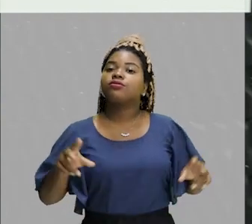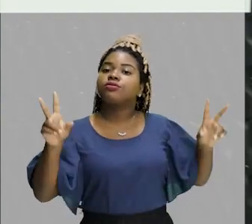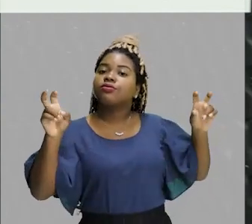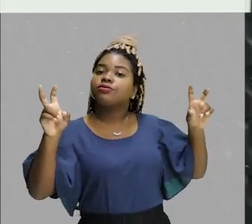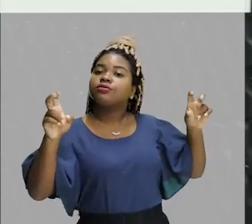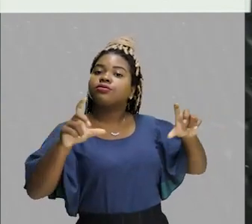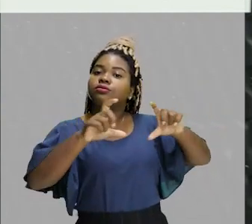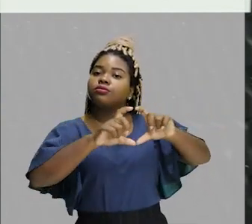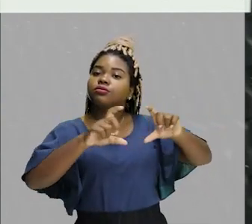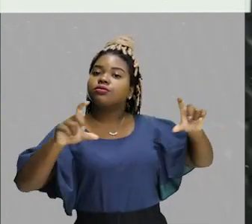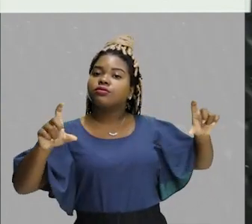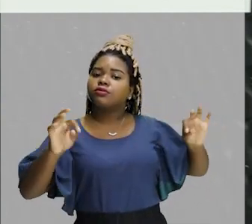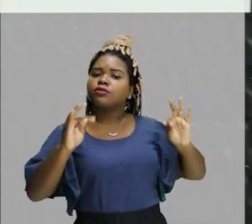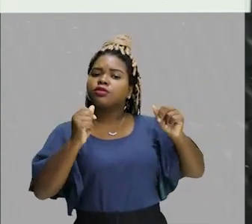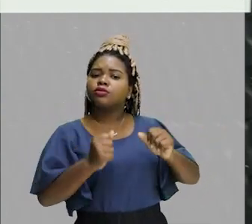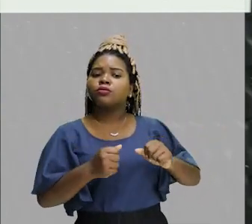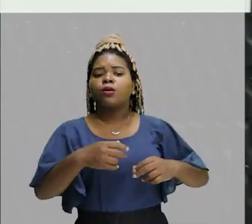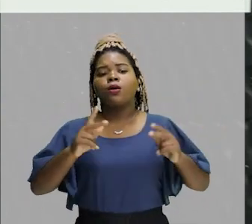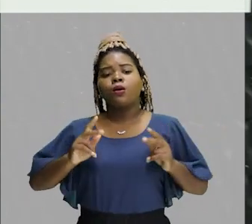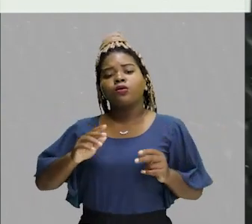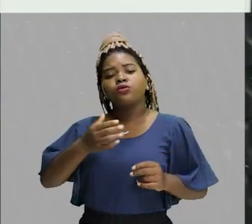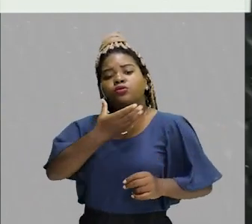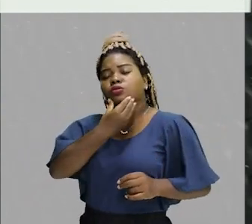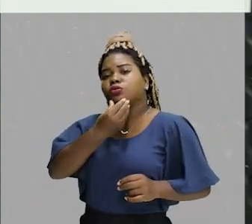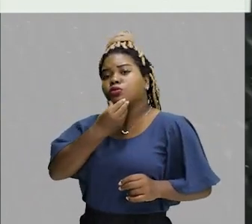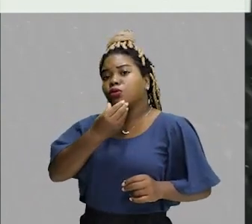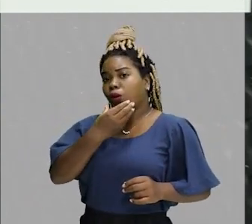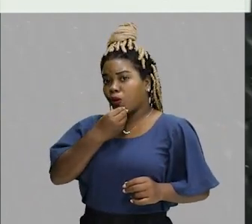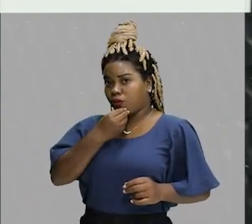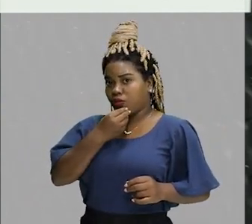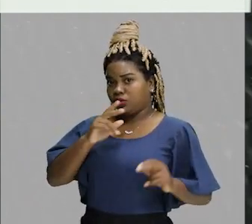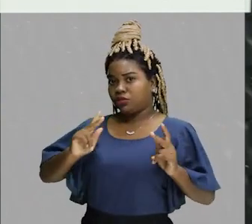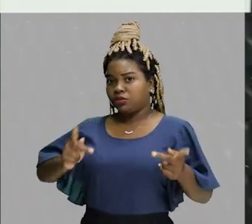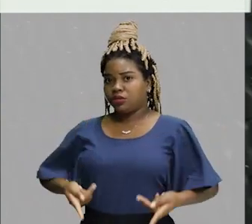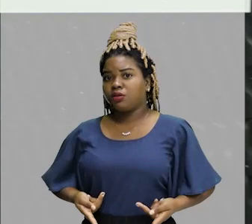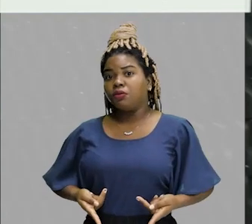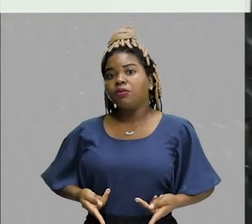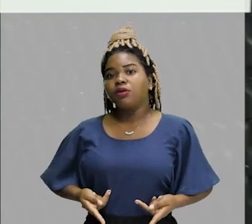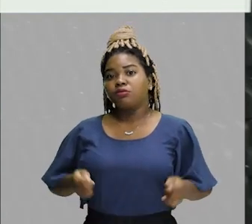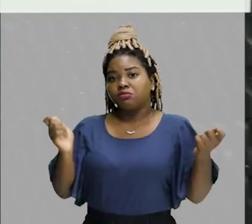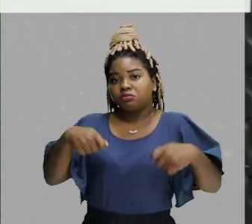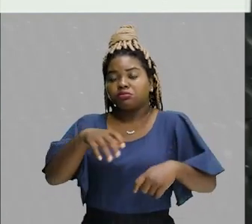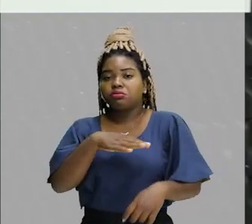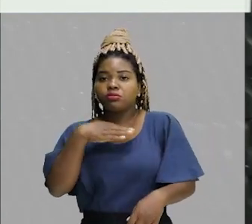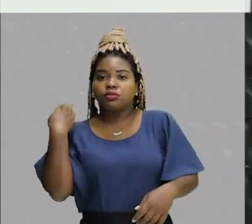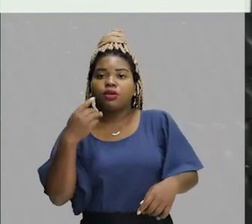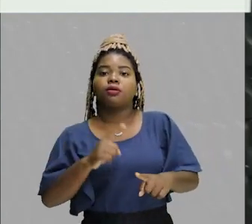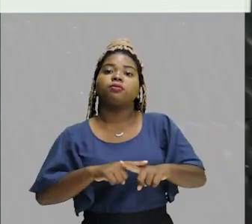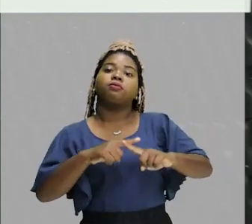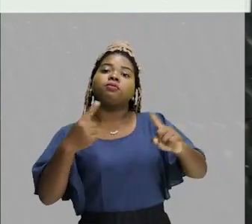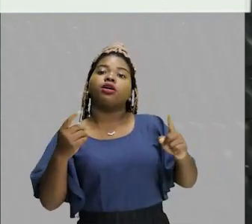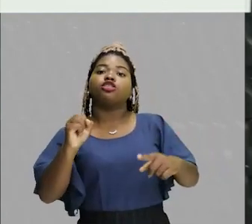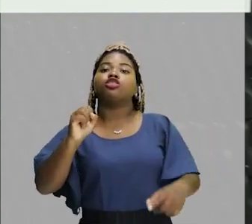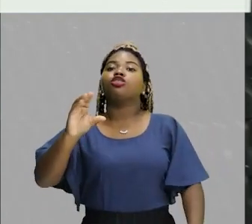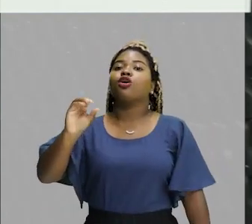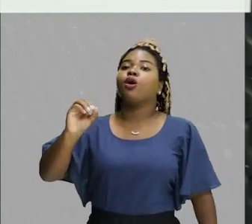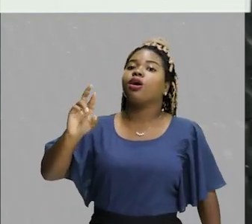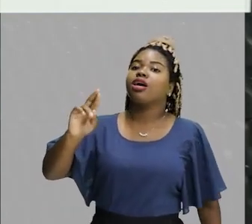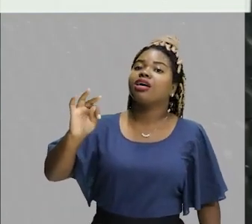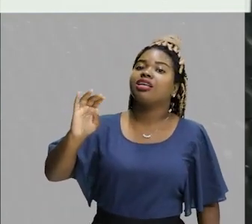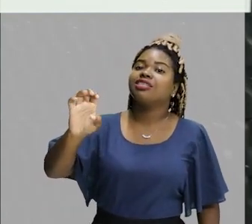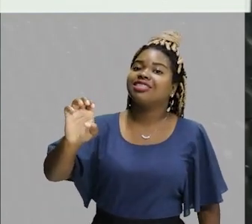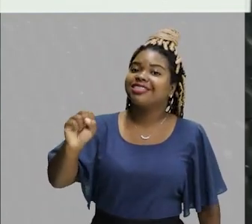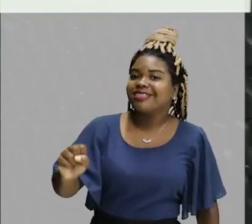certo? Então veja só, este é um silogismo dedutivo, onde eu tenho